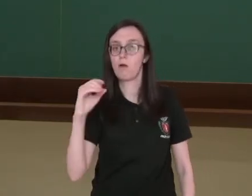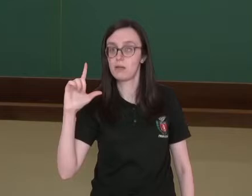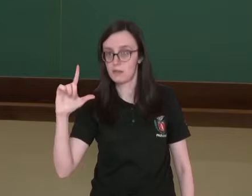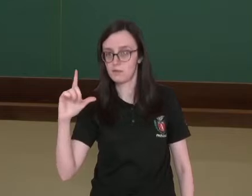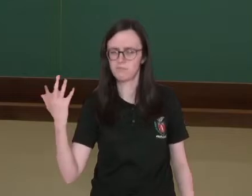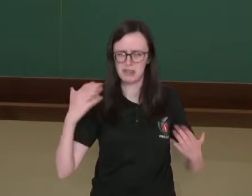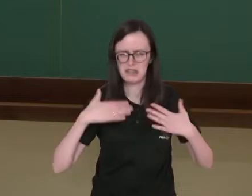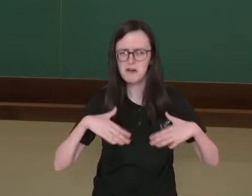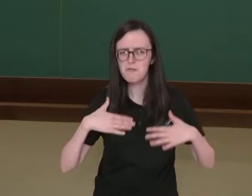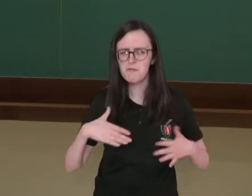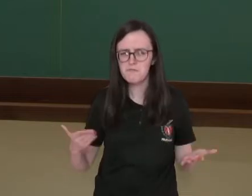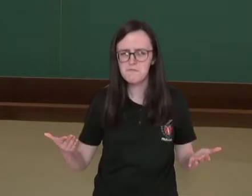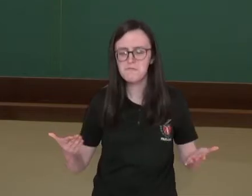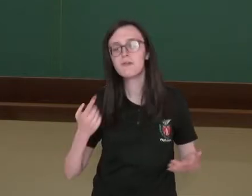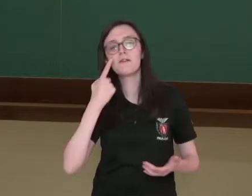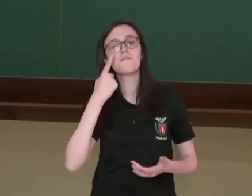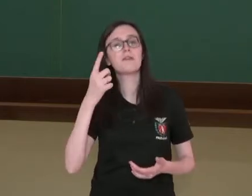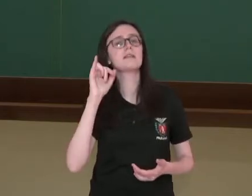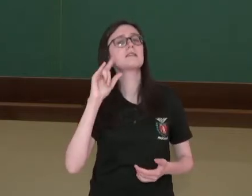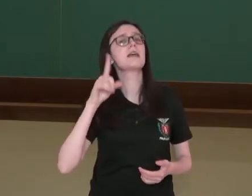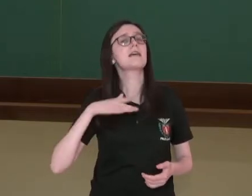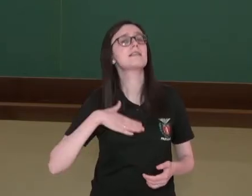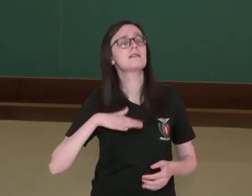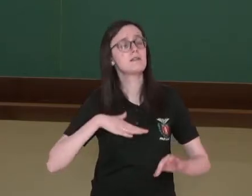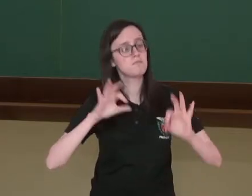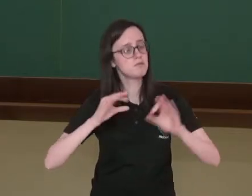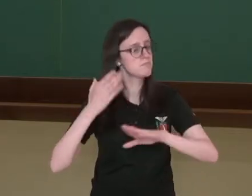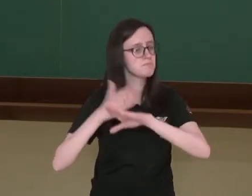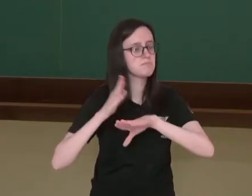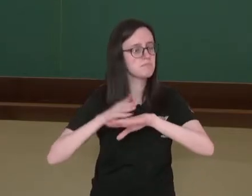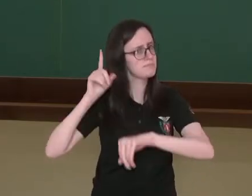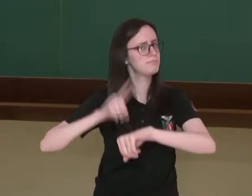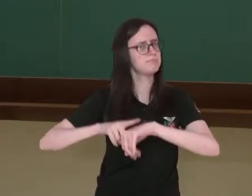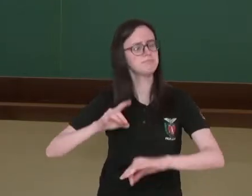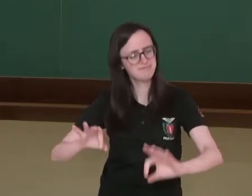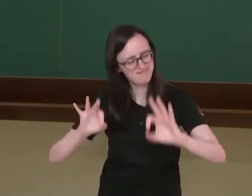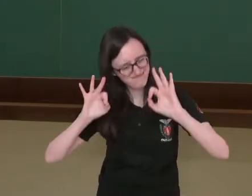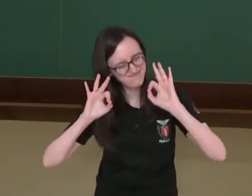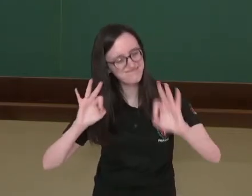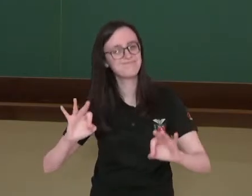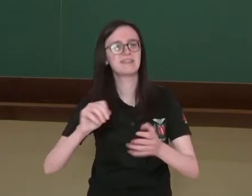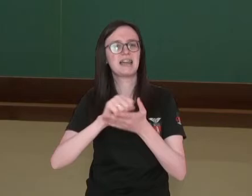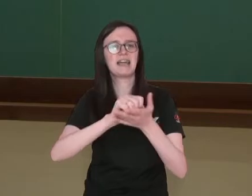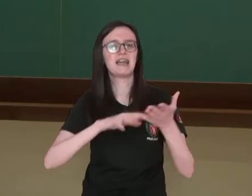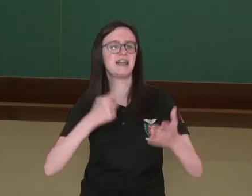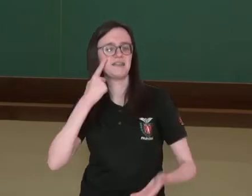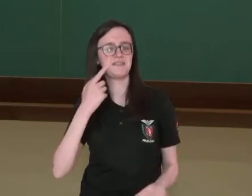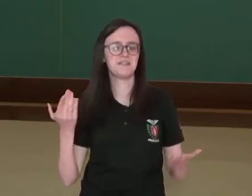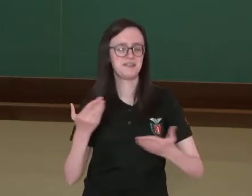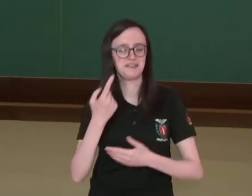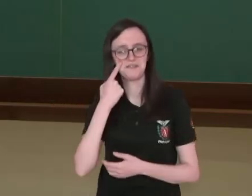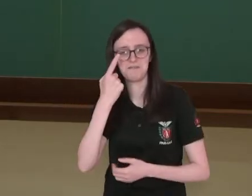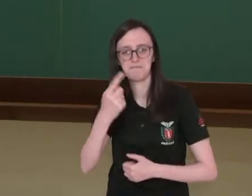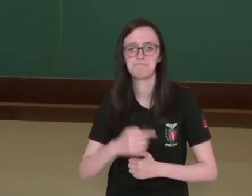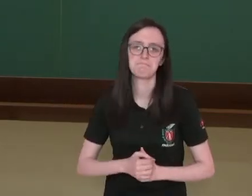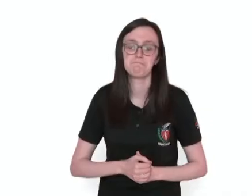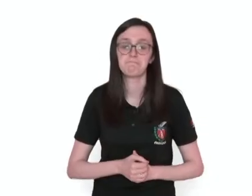litros. Tranquilo? Vamos ver se é tranquilo, praticando exatamente um exercício agora. Vamos